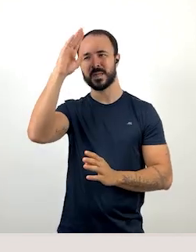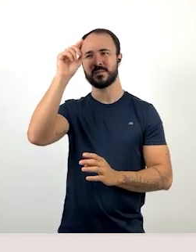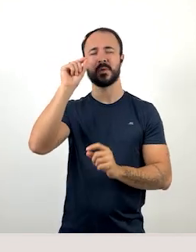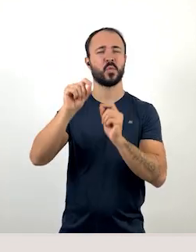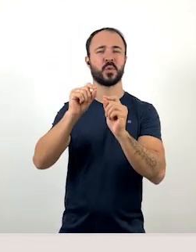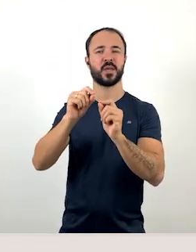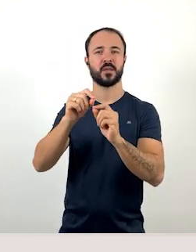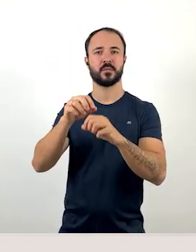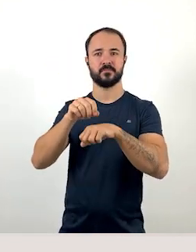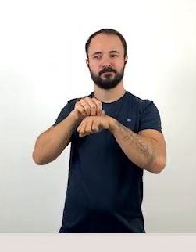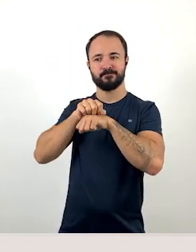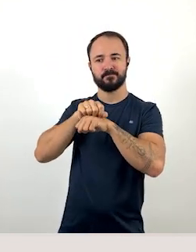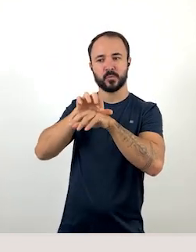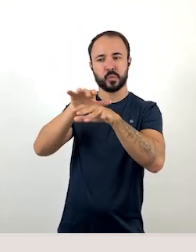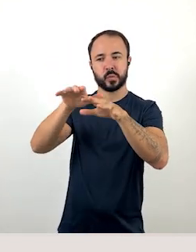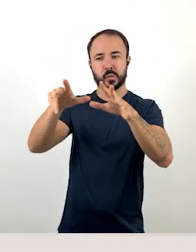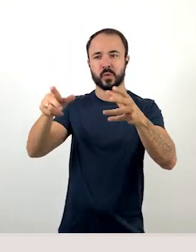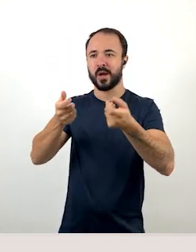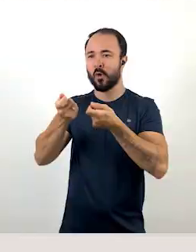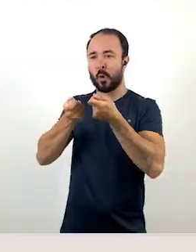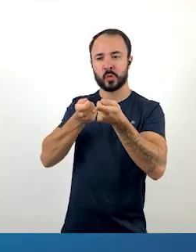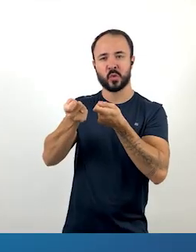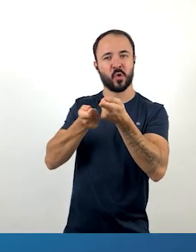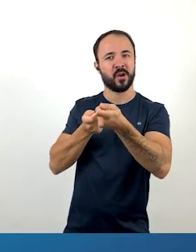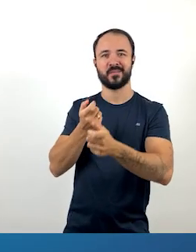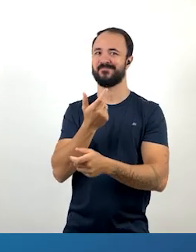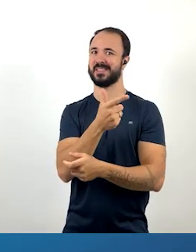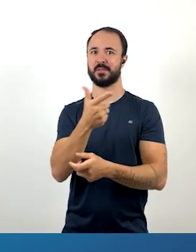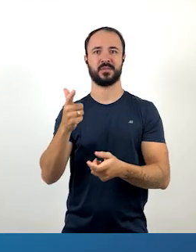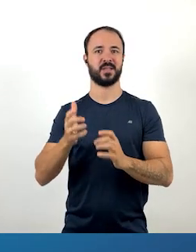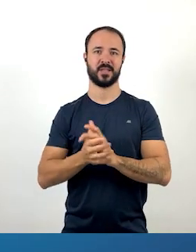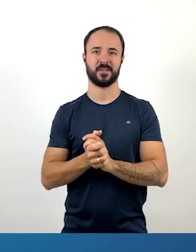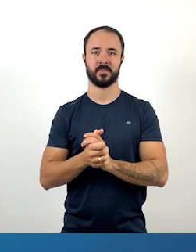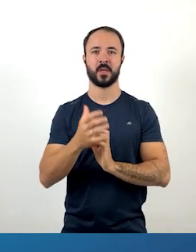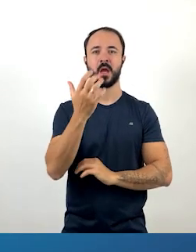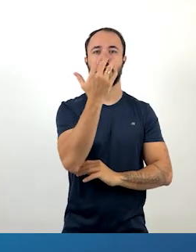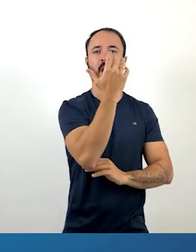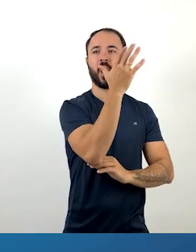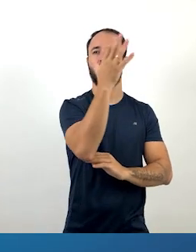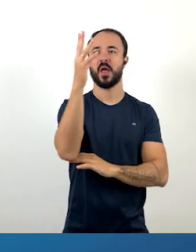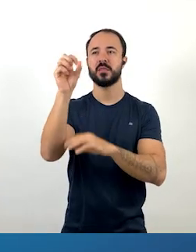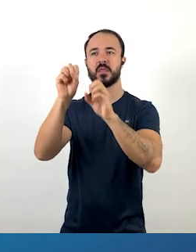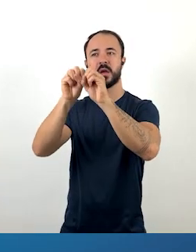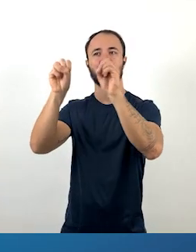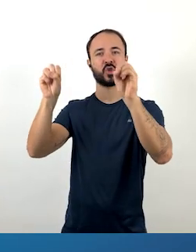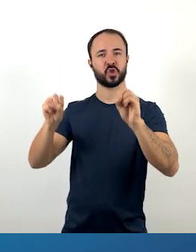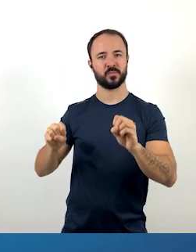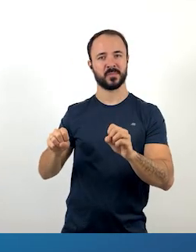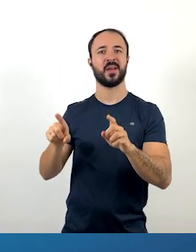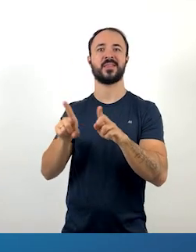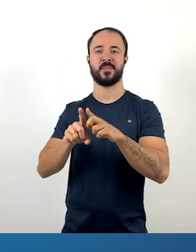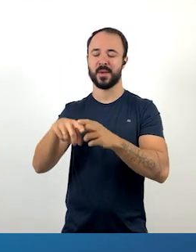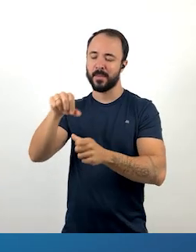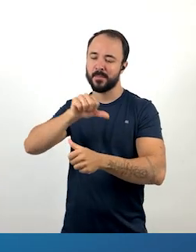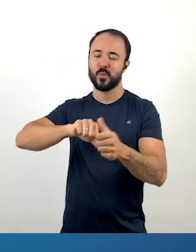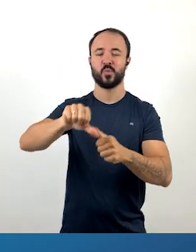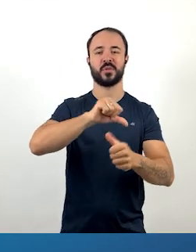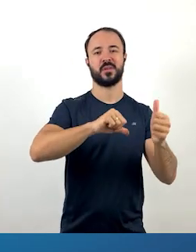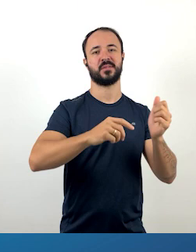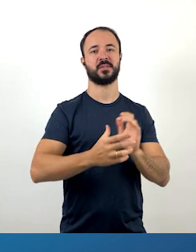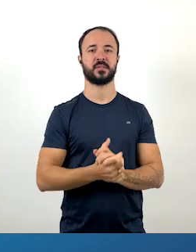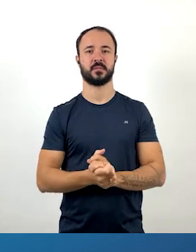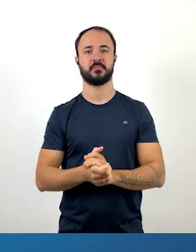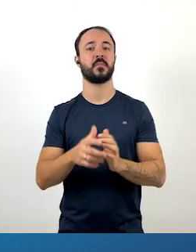temos a proliferação muito descontrolada desses indivíduos, alteração ambiental, alteração na cadeia alimentar, entre outros